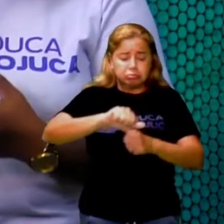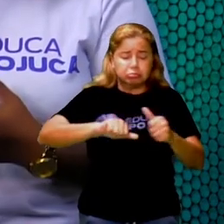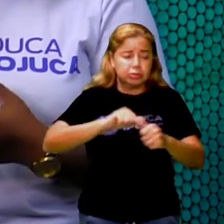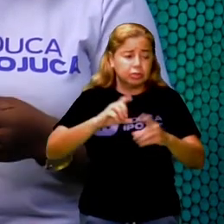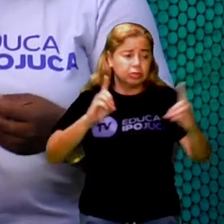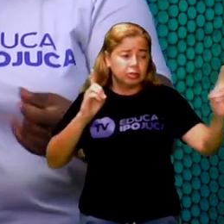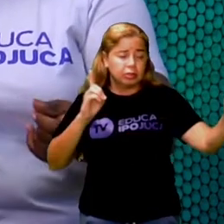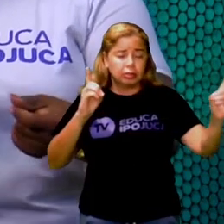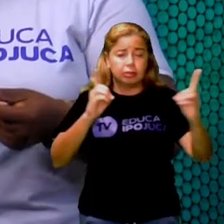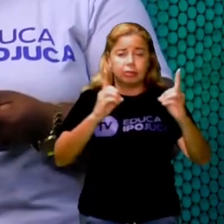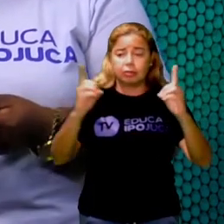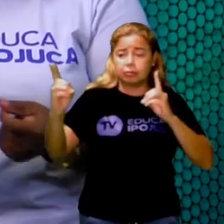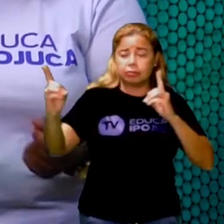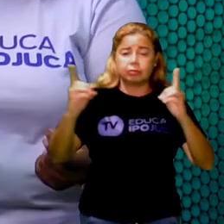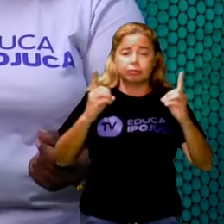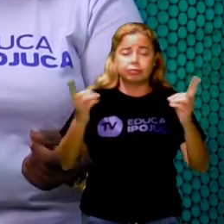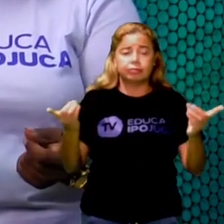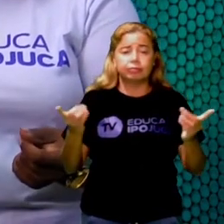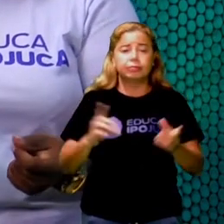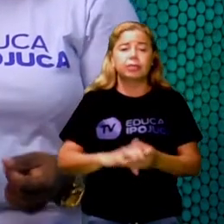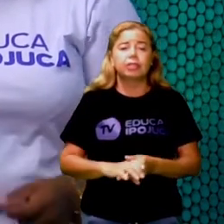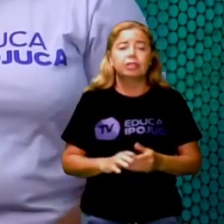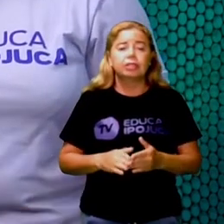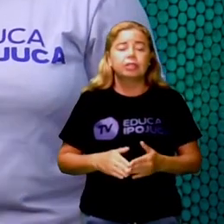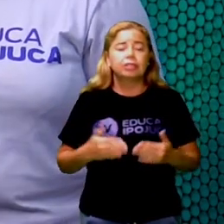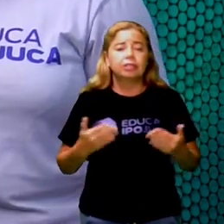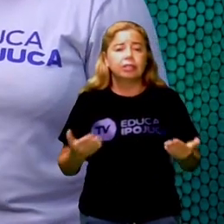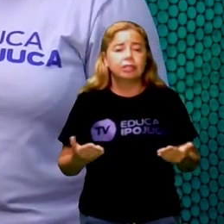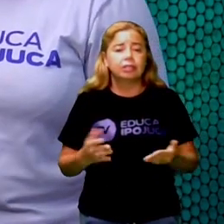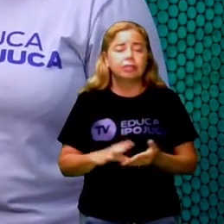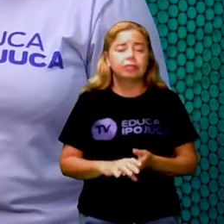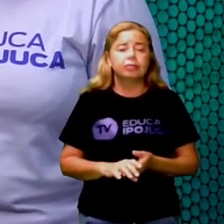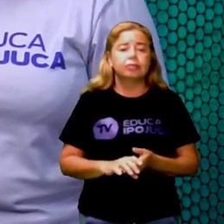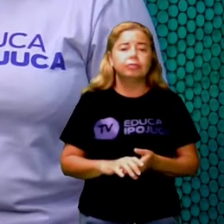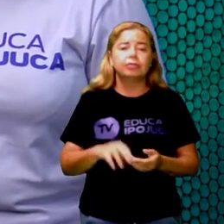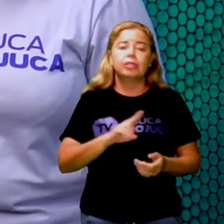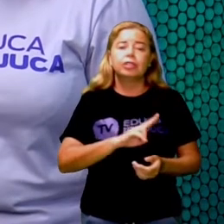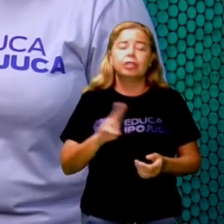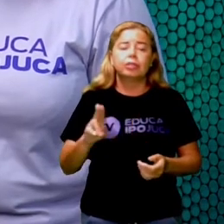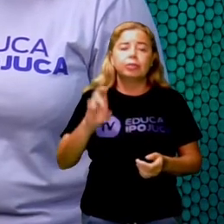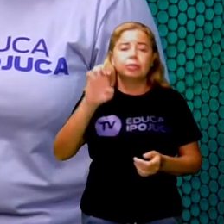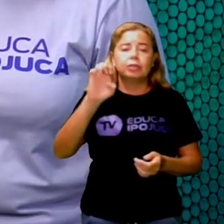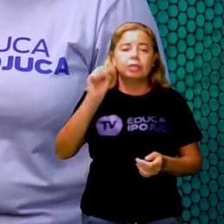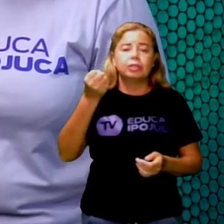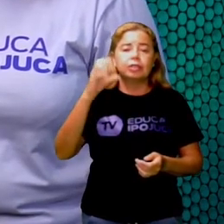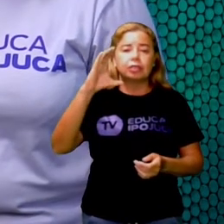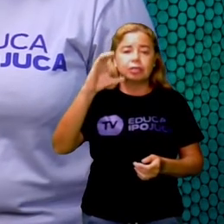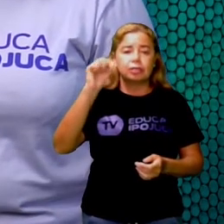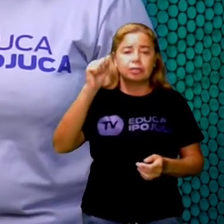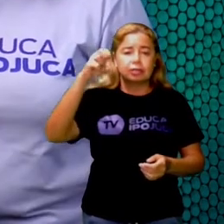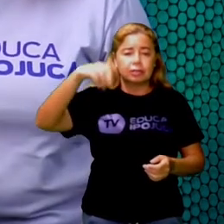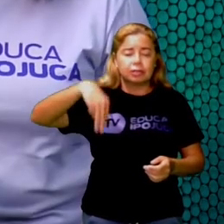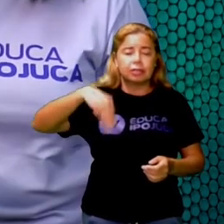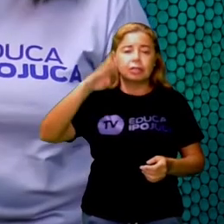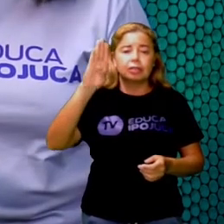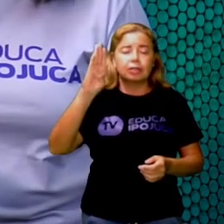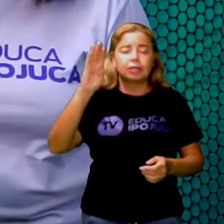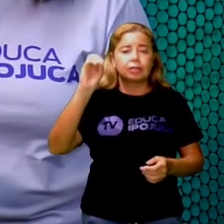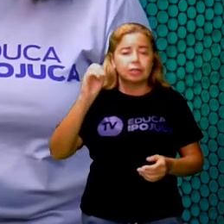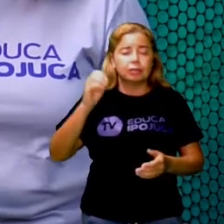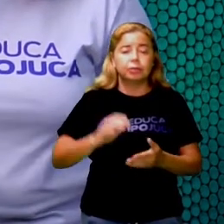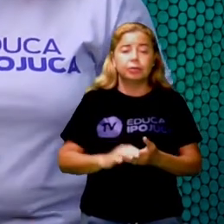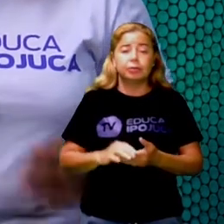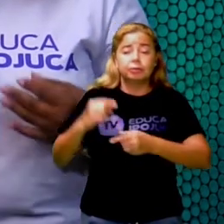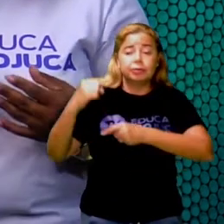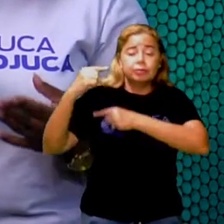Esse processo de troca de produto é chamado de escambo. Com o passar